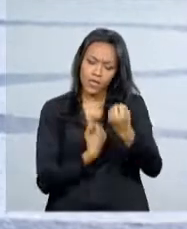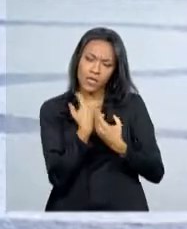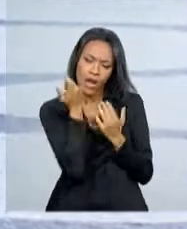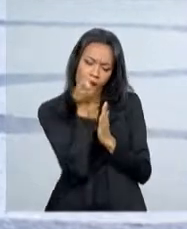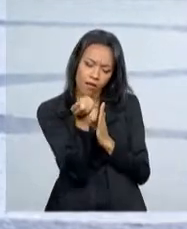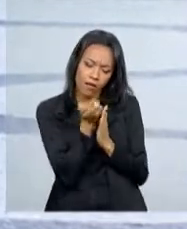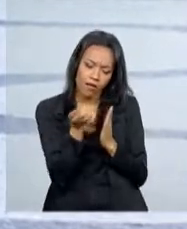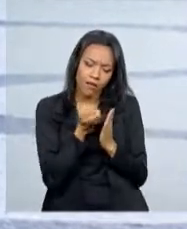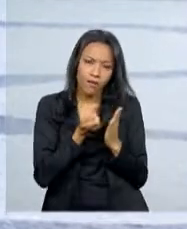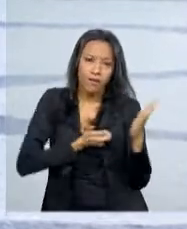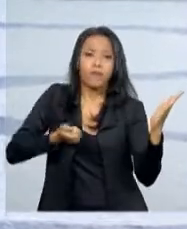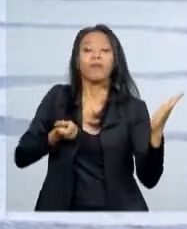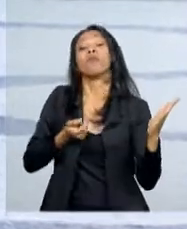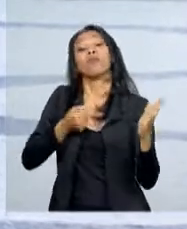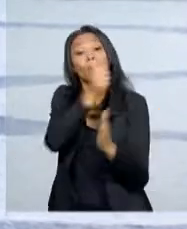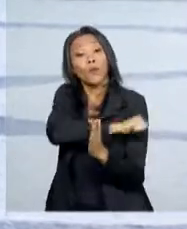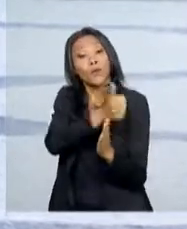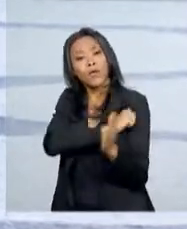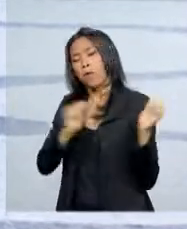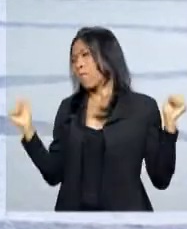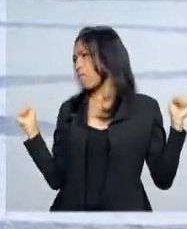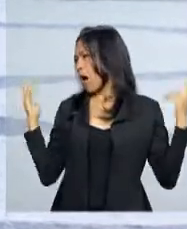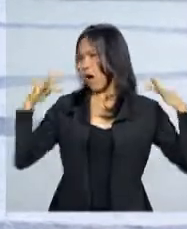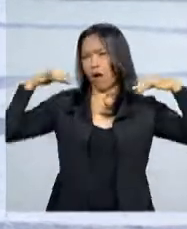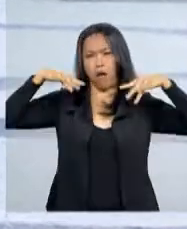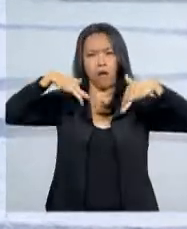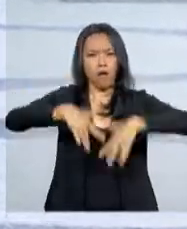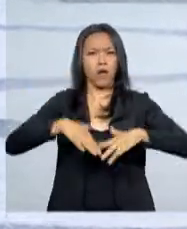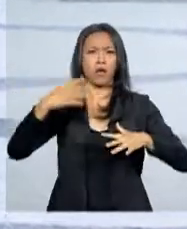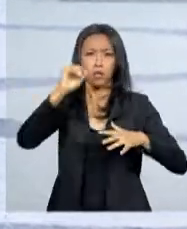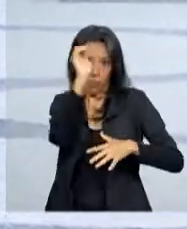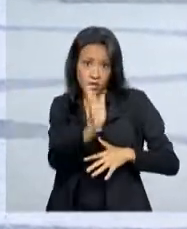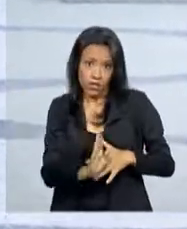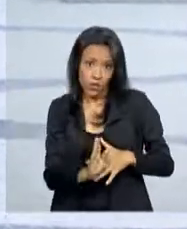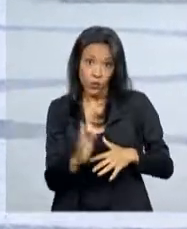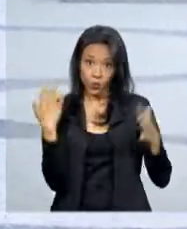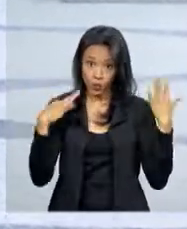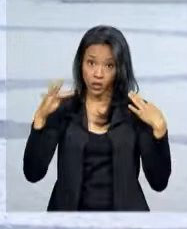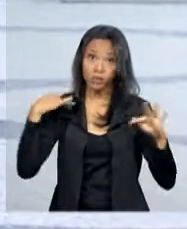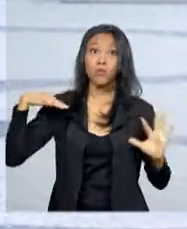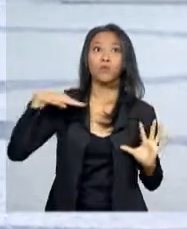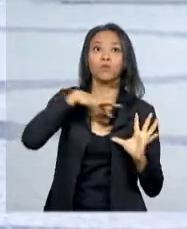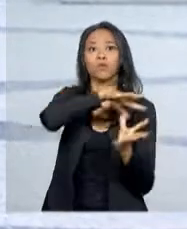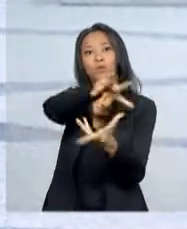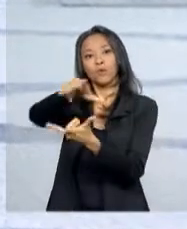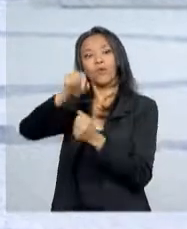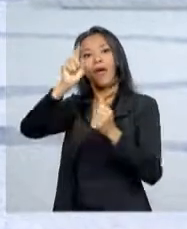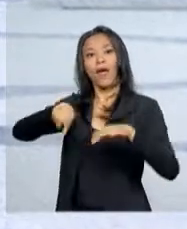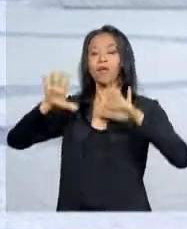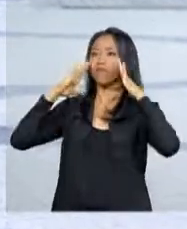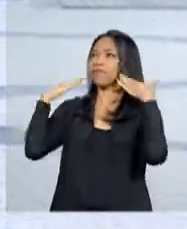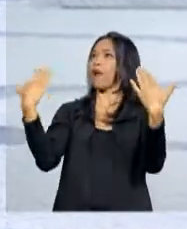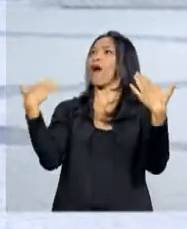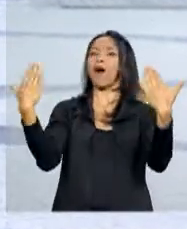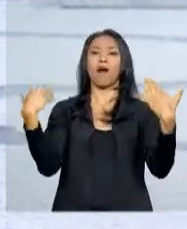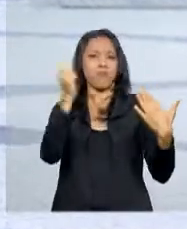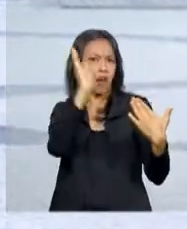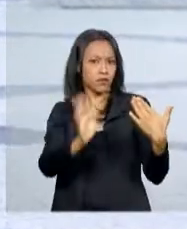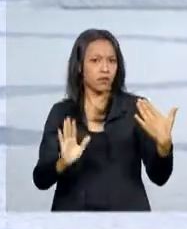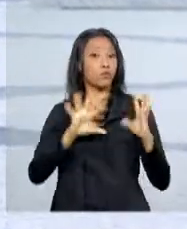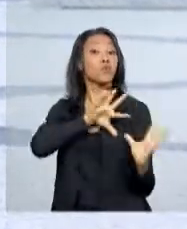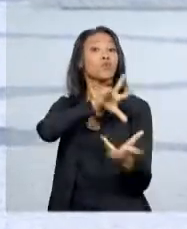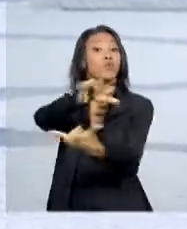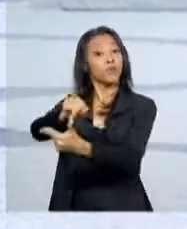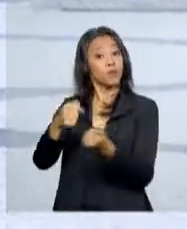afora, o Rio de Janeiro recebe turistas de todos os cantos do Brasil e do mundo. A cidade é vitrine do país e o que acontece aqui